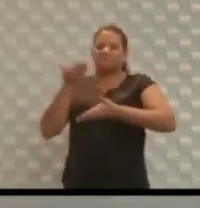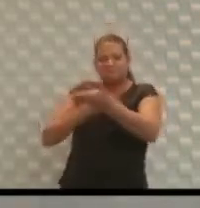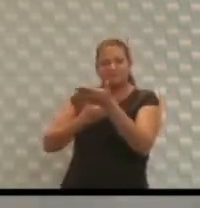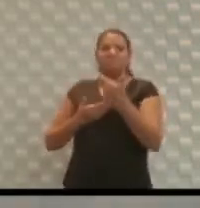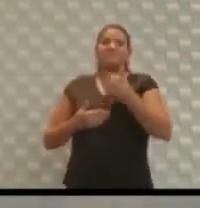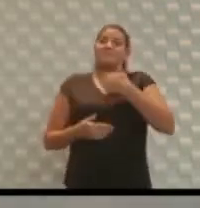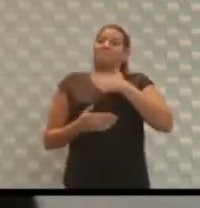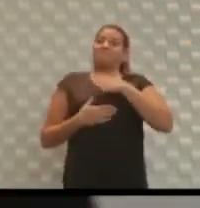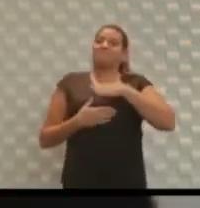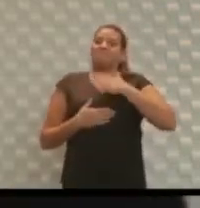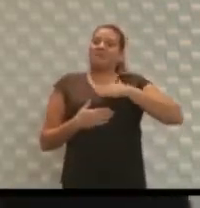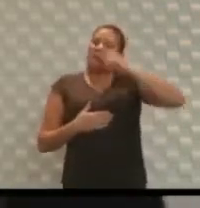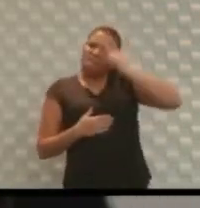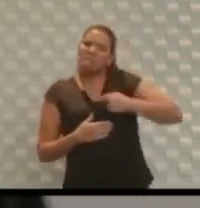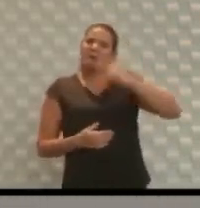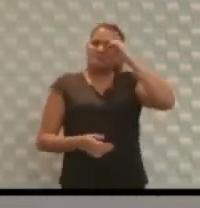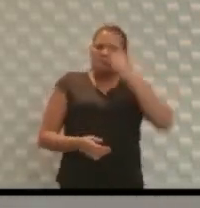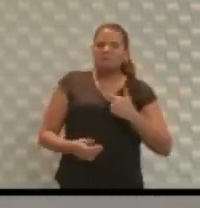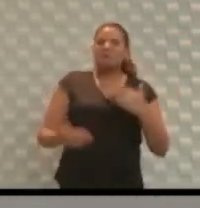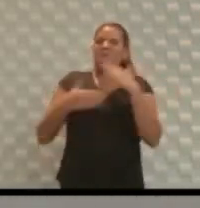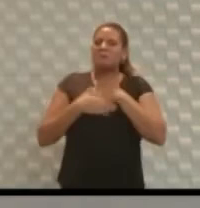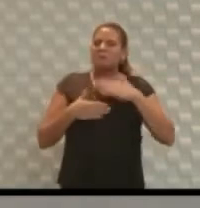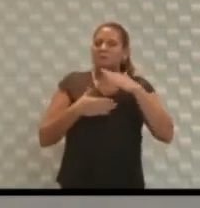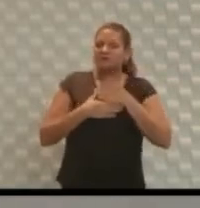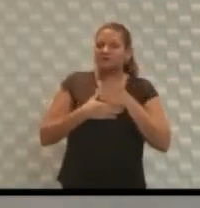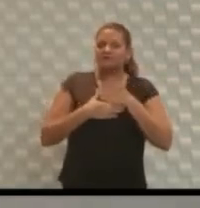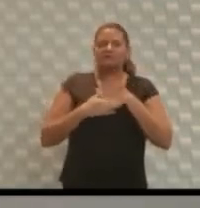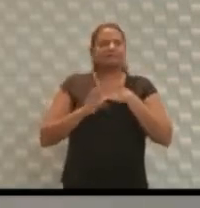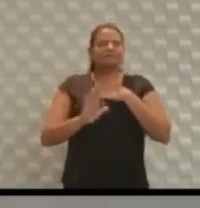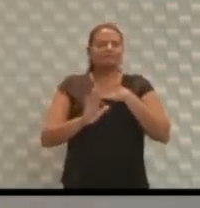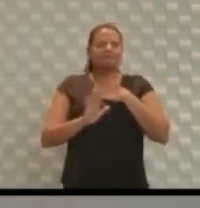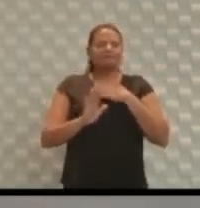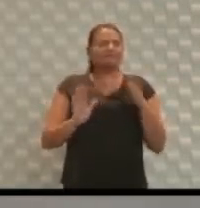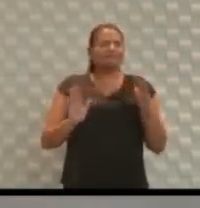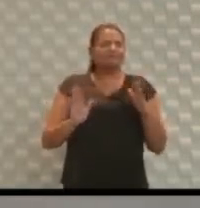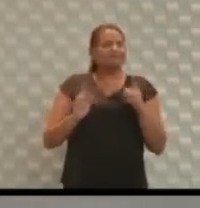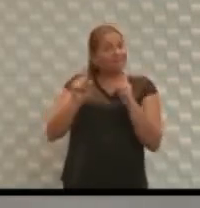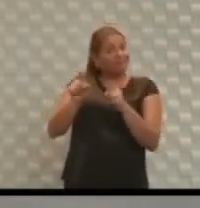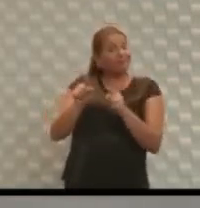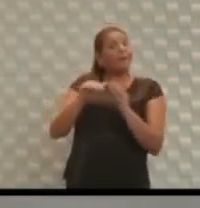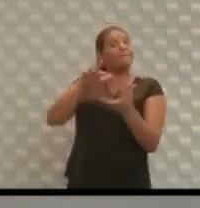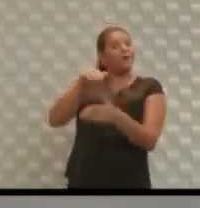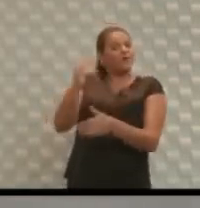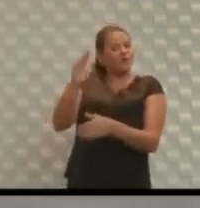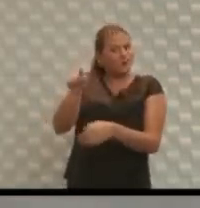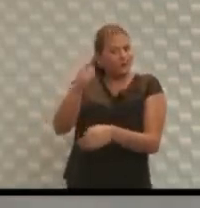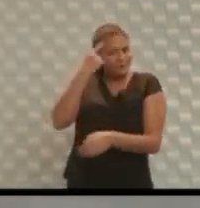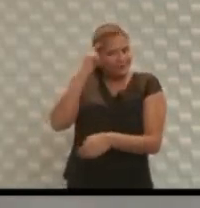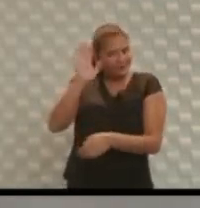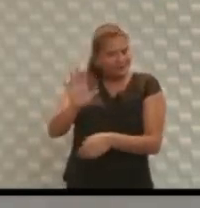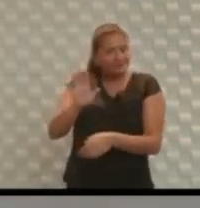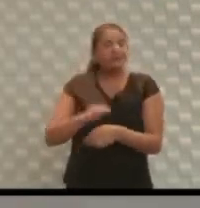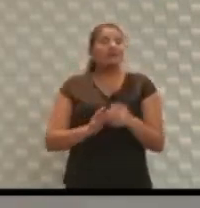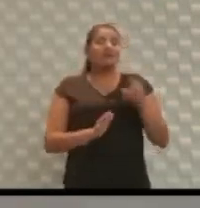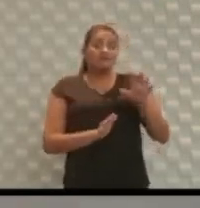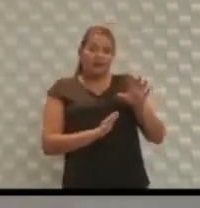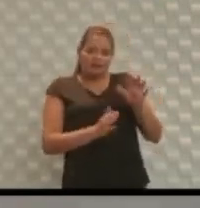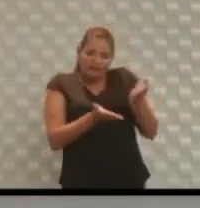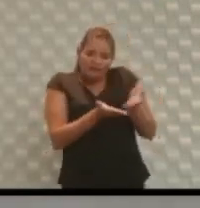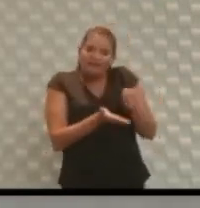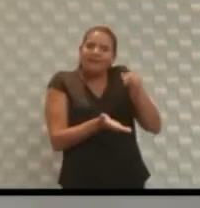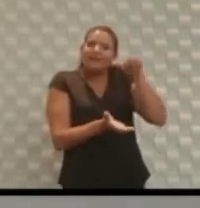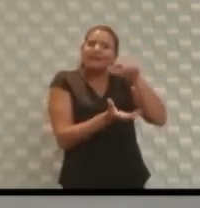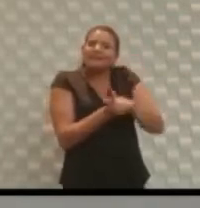Quando o casamento e o propósito de Deus não sou eu, mas é o outro para mim. E aí vocês se encontram em